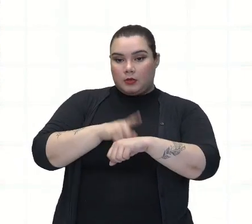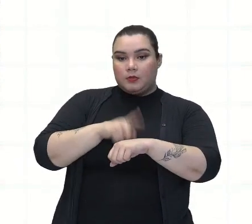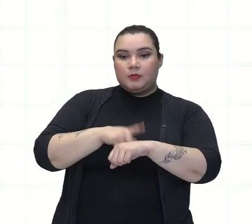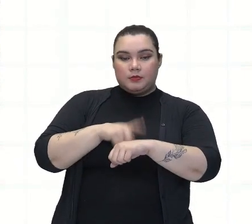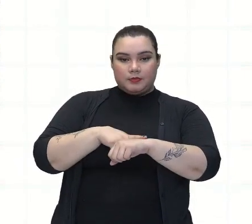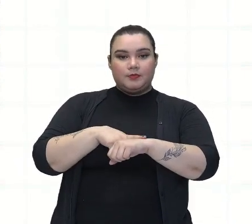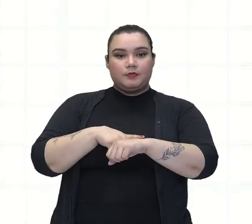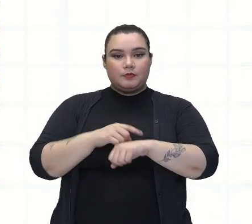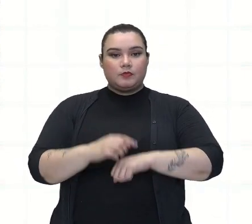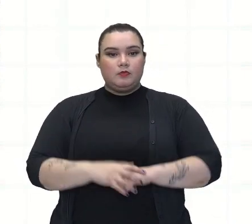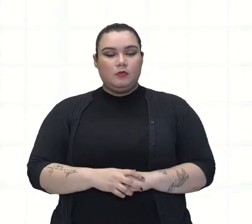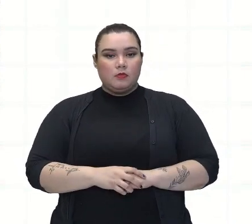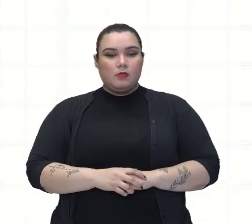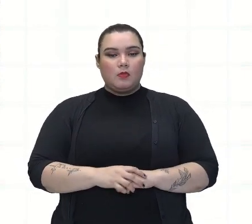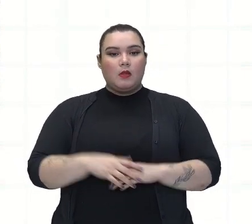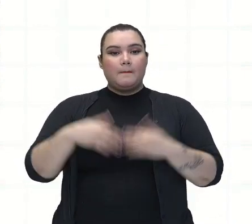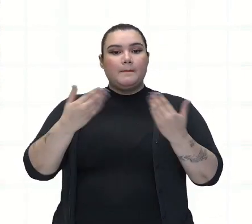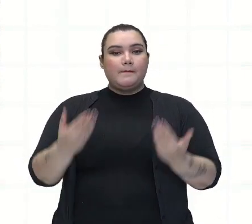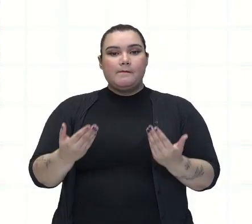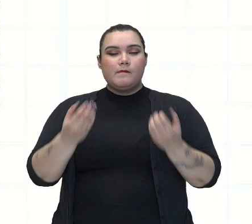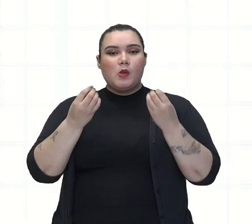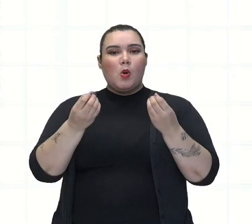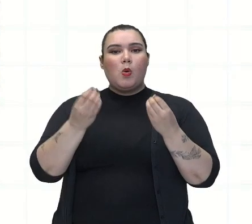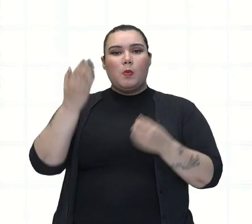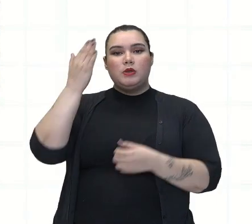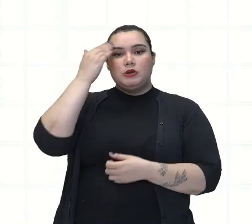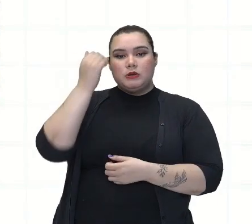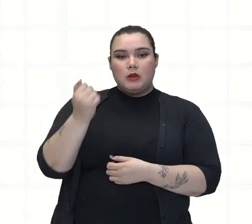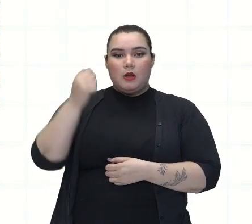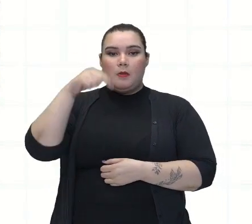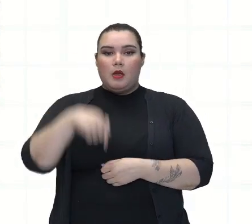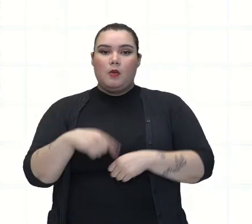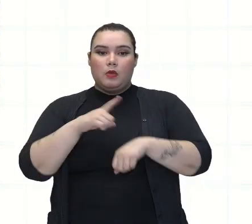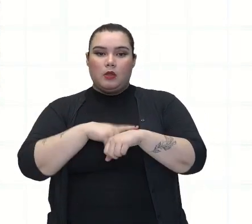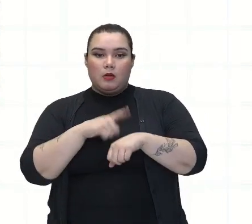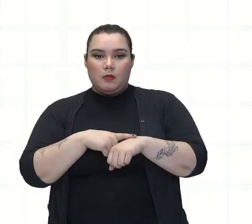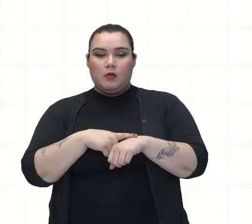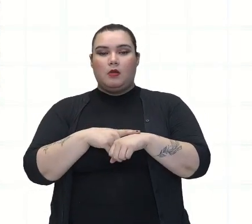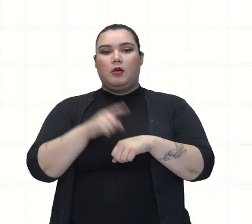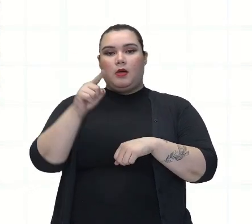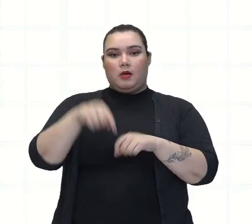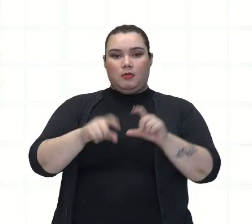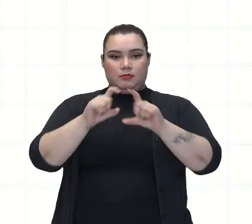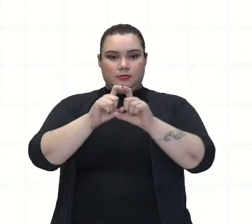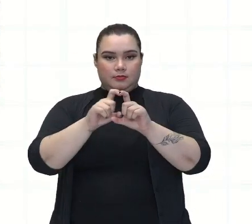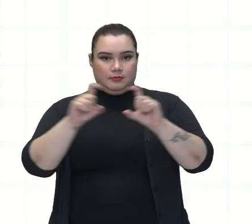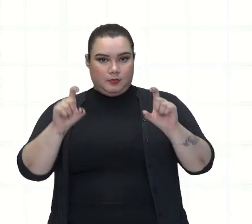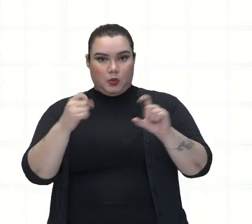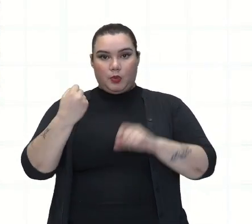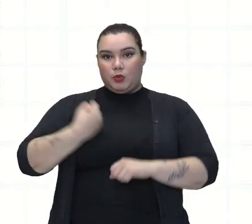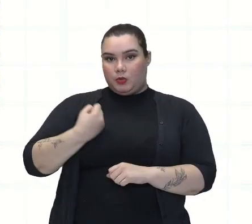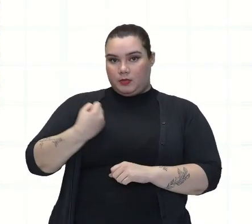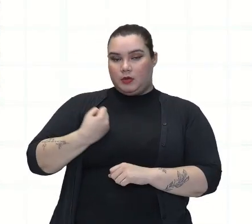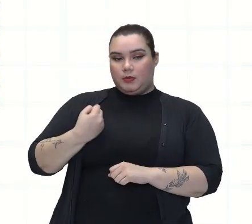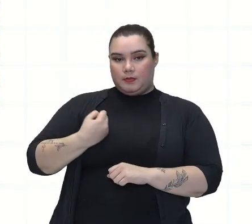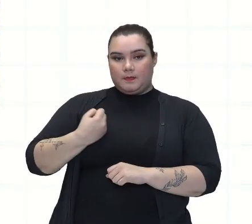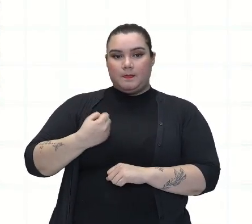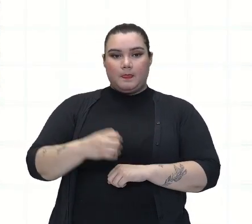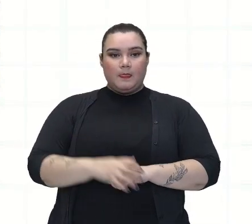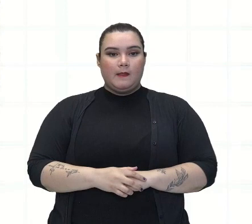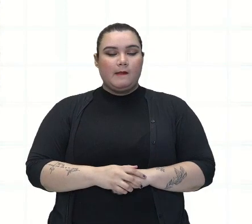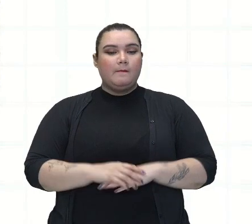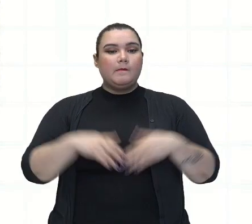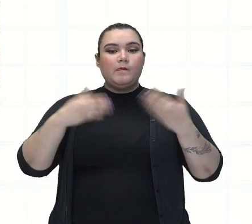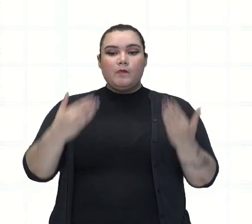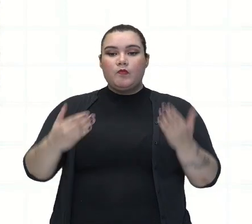E quem nos indica esse tempo é justamente esses numerais. E a